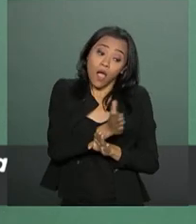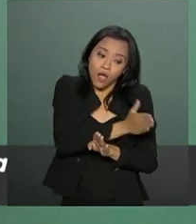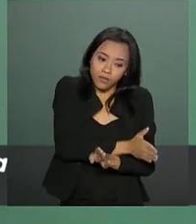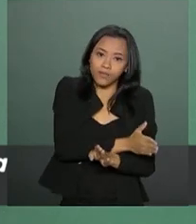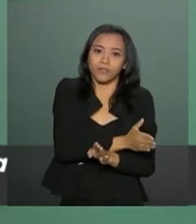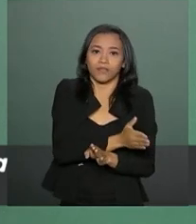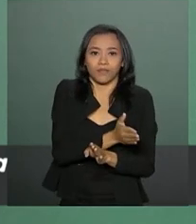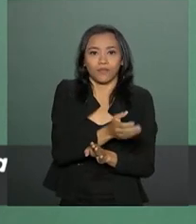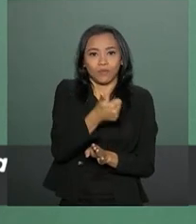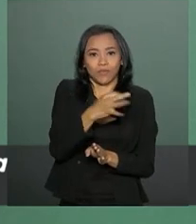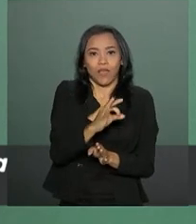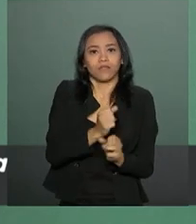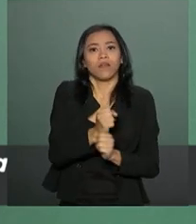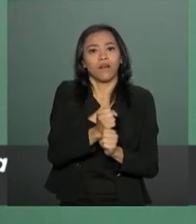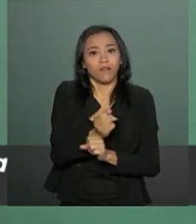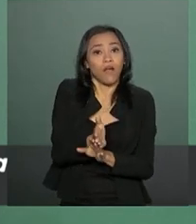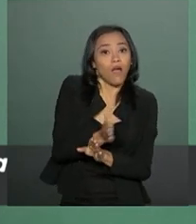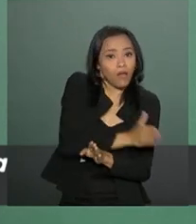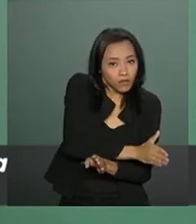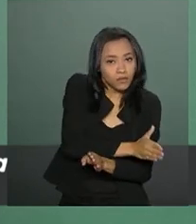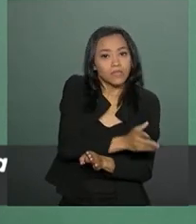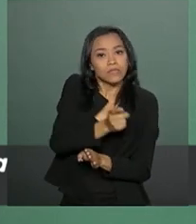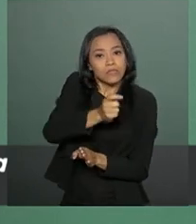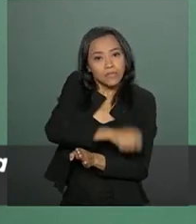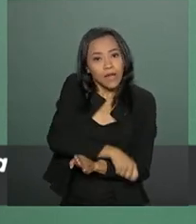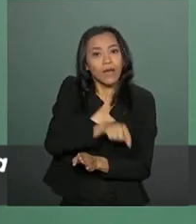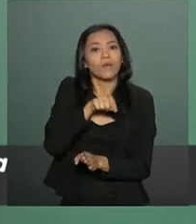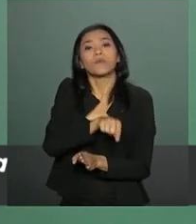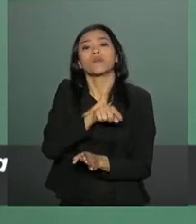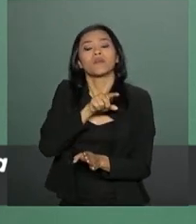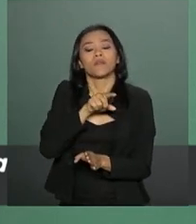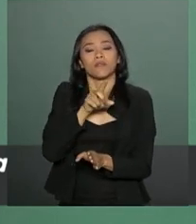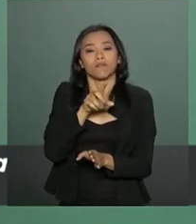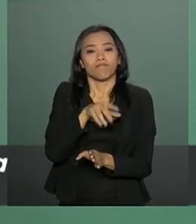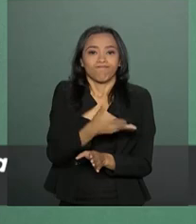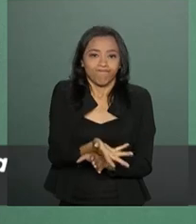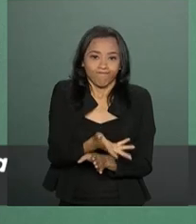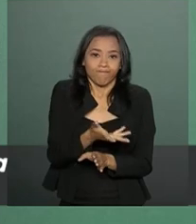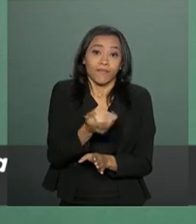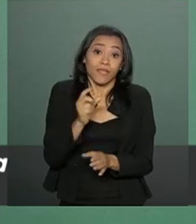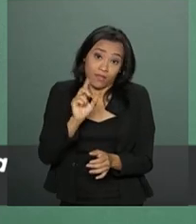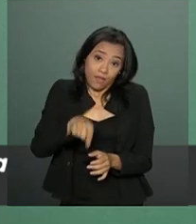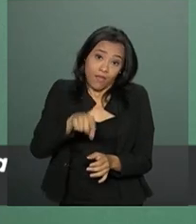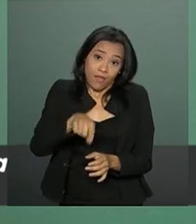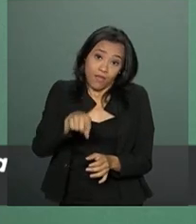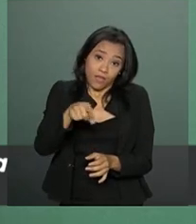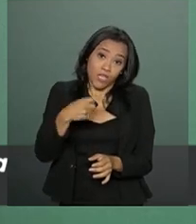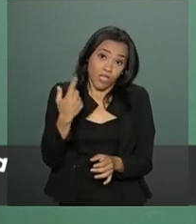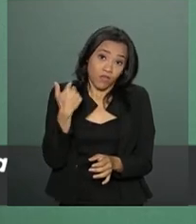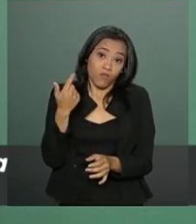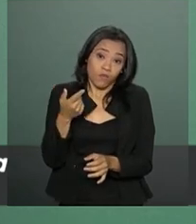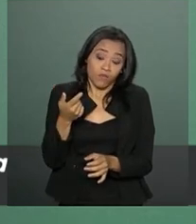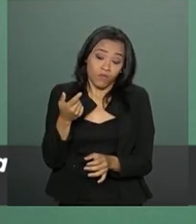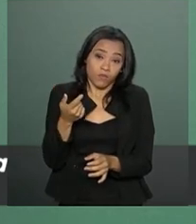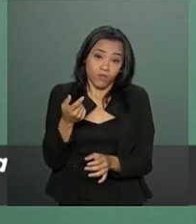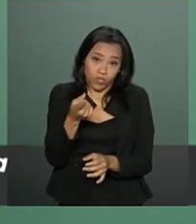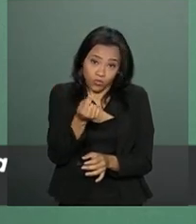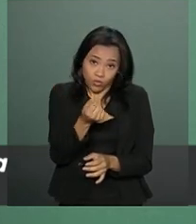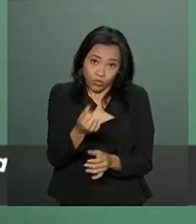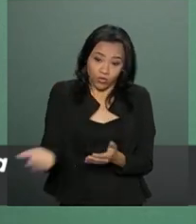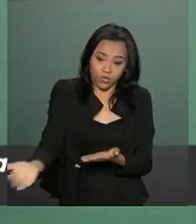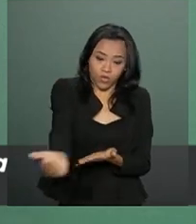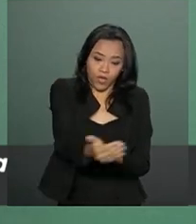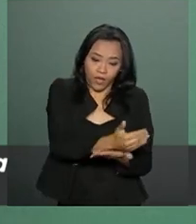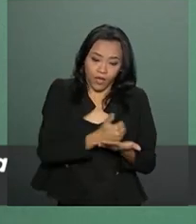nós possamos fazer aquilo que é trivial ou seja aquilo que você ganha o melhor de você arrecada